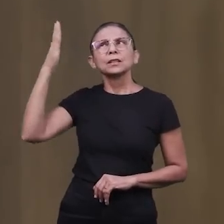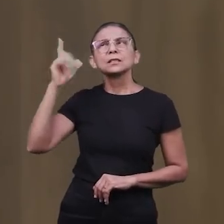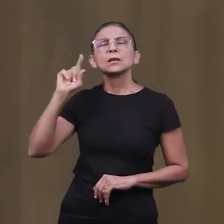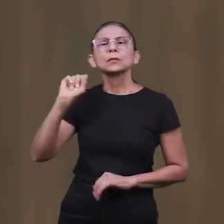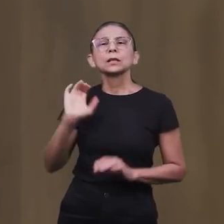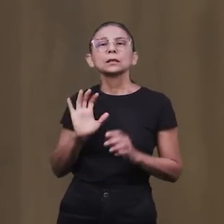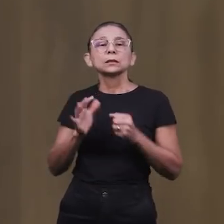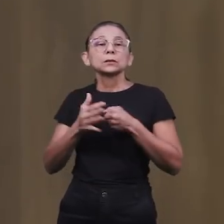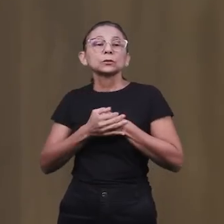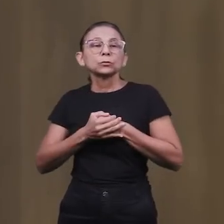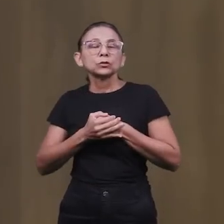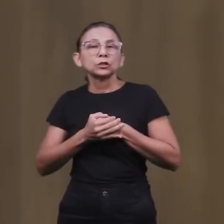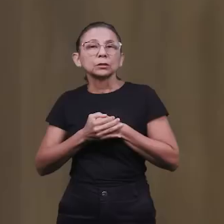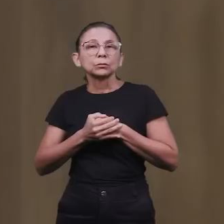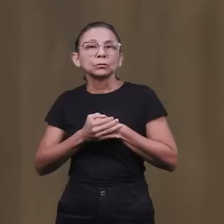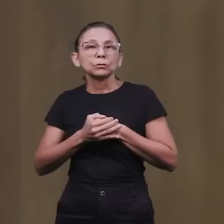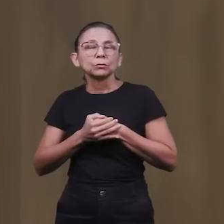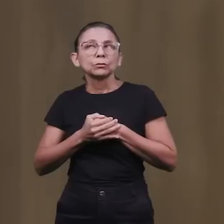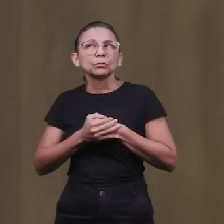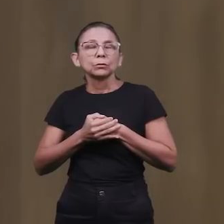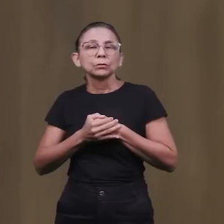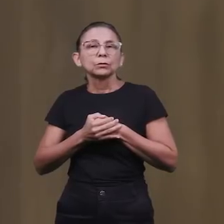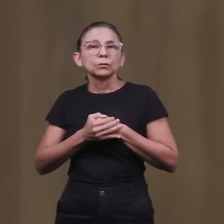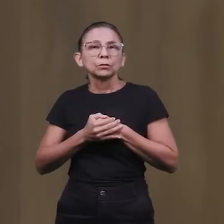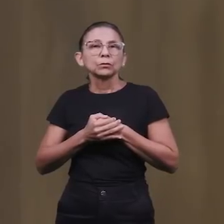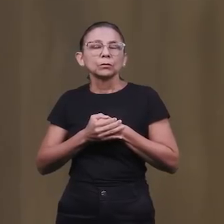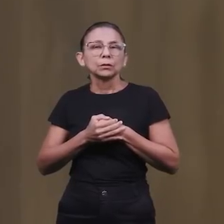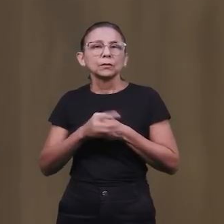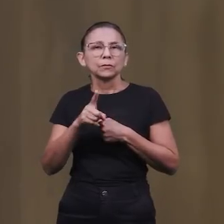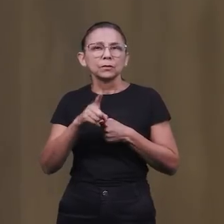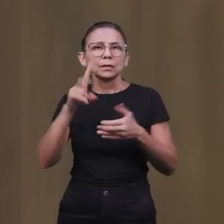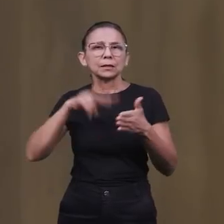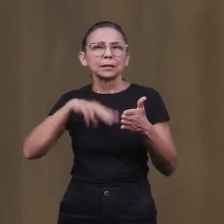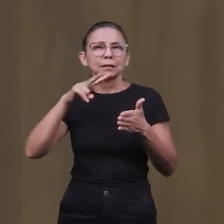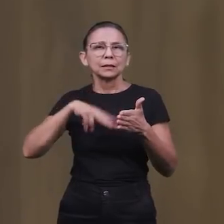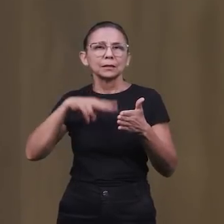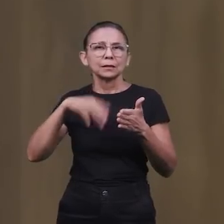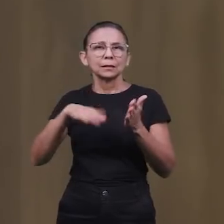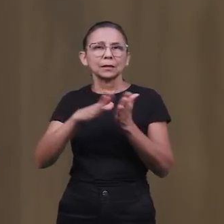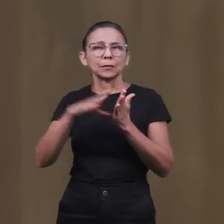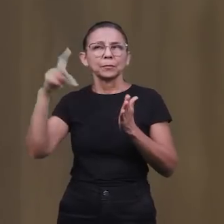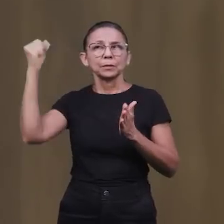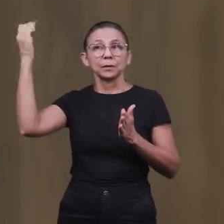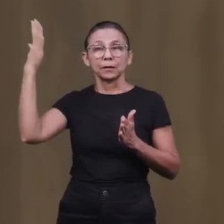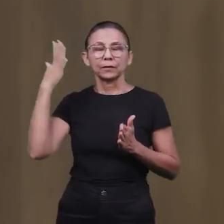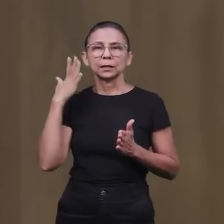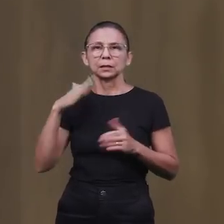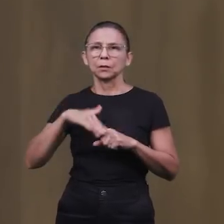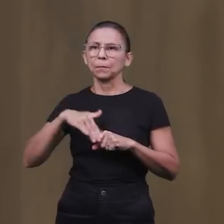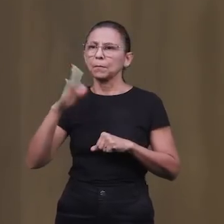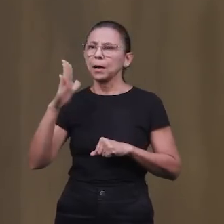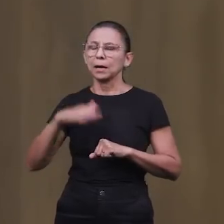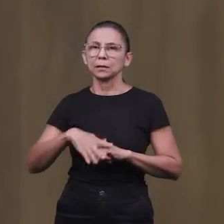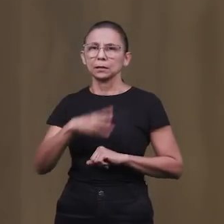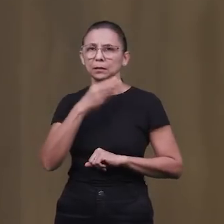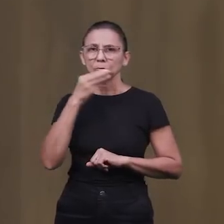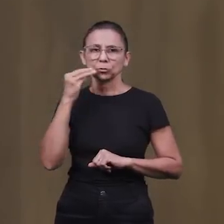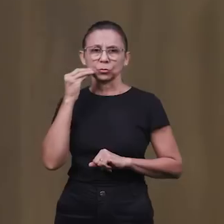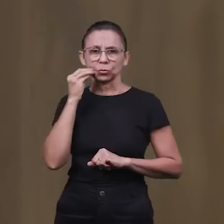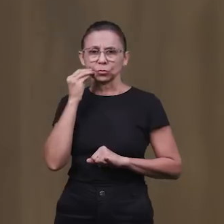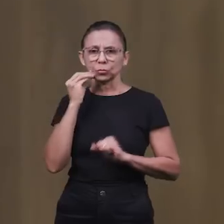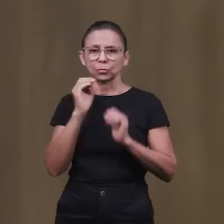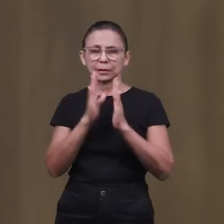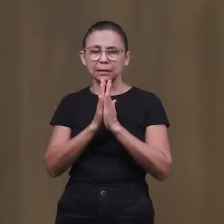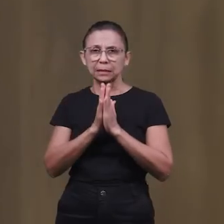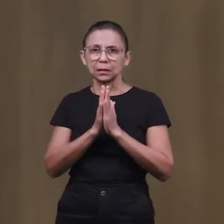desconhecido. Você está lendo muito a palavra, aquilo vai te ajudar a ter mais revelação. Você está se consagrando, vai ajudar